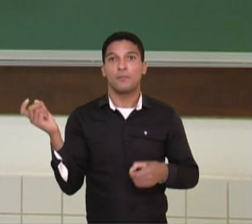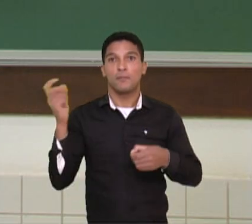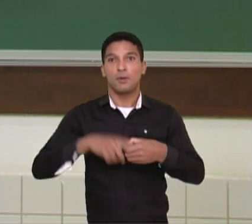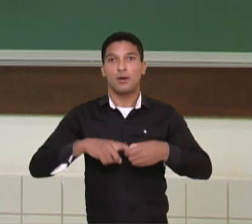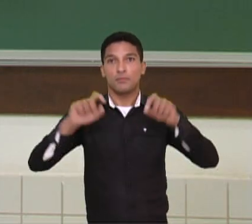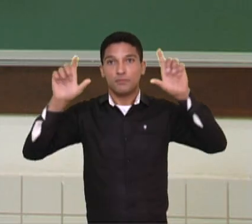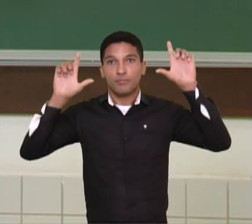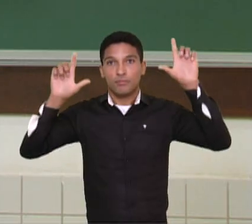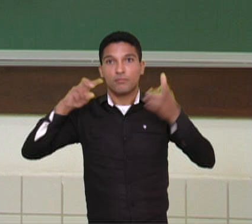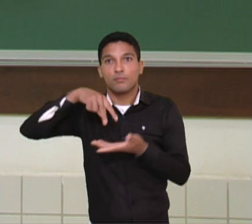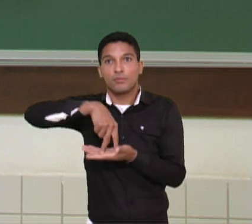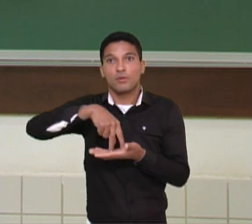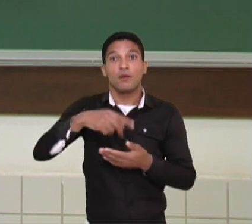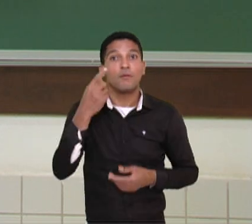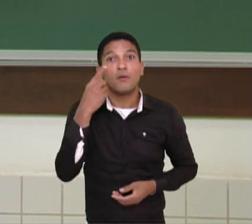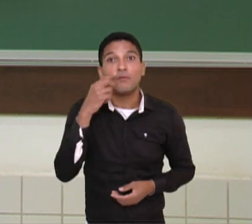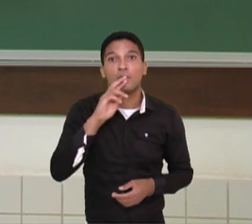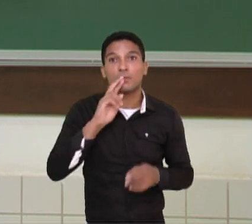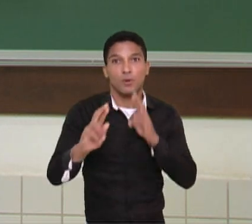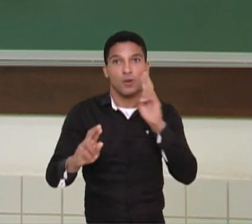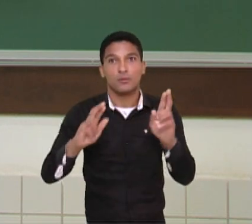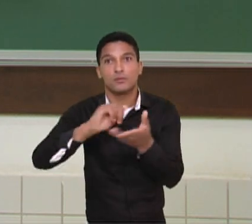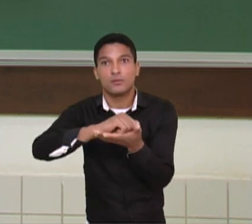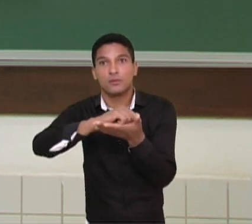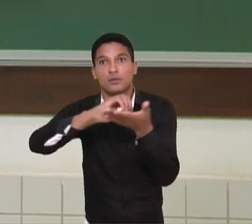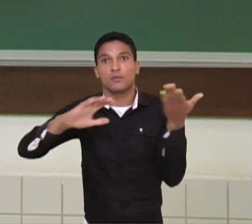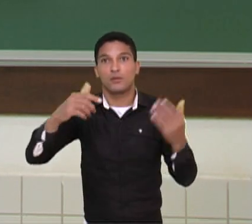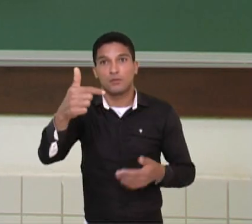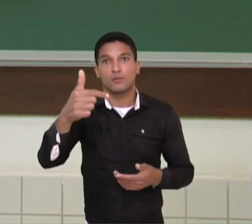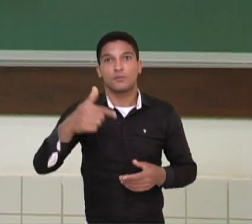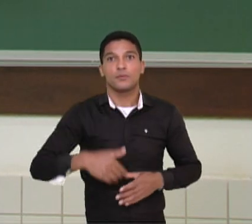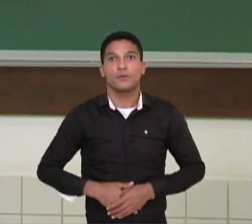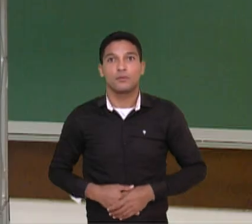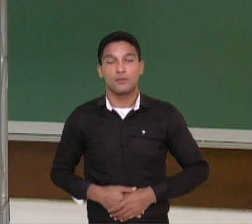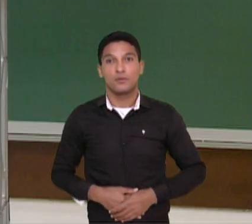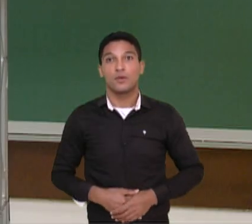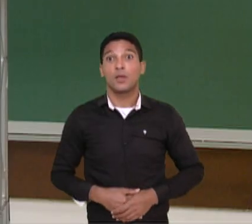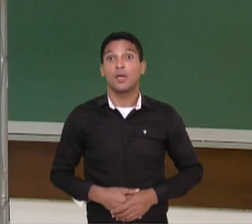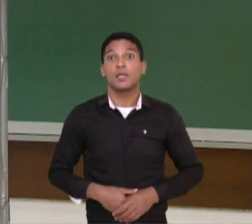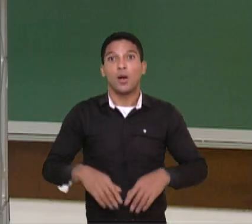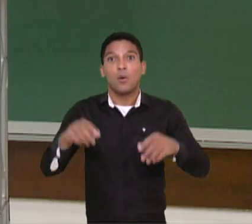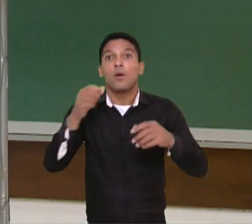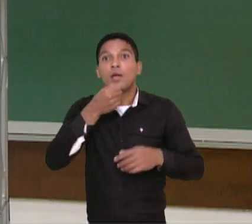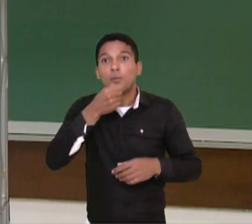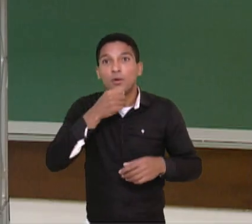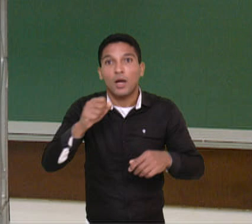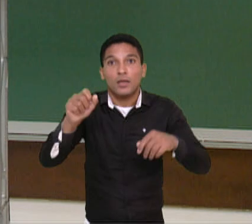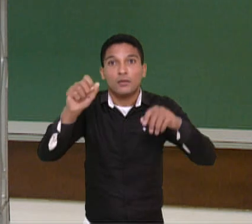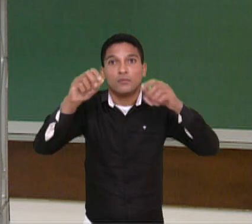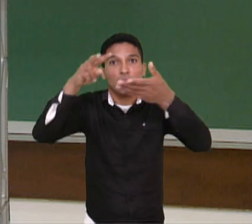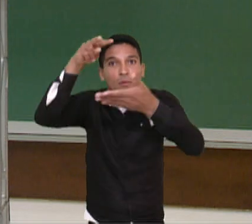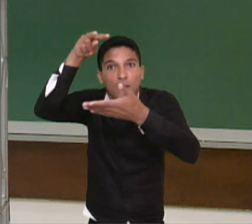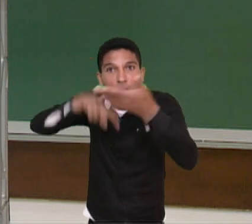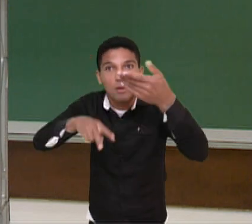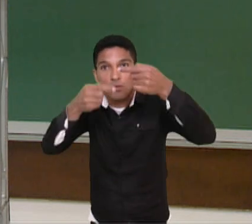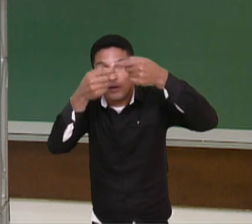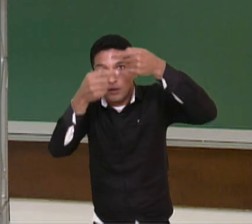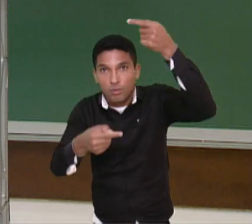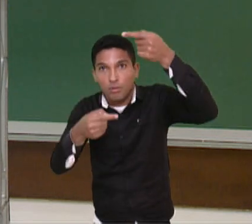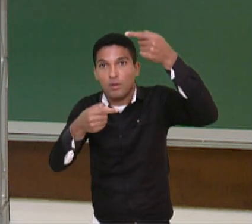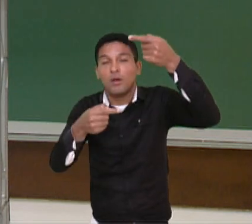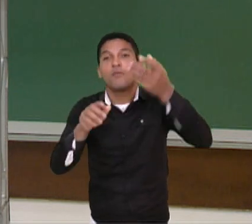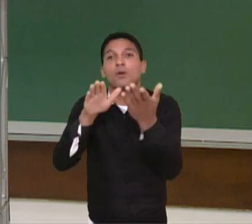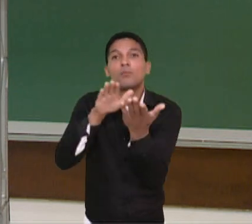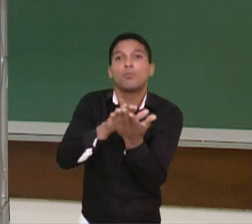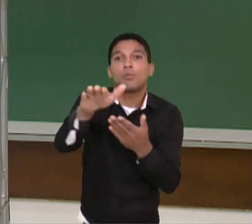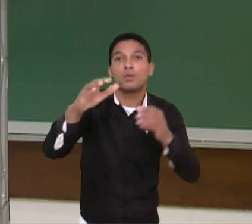Voltamos, galera. Vamos lá? Vamos ver a resposta da nossa atividade 2. O trecho da reportagem que lemos foi publicado na revista Nova Escola,